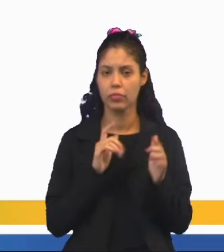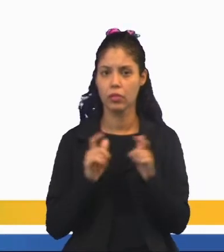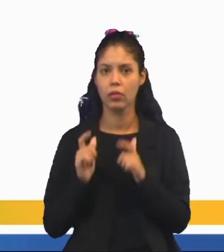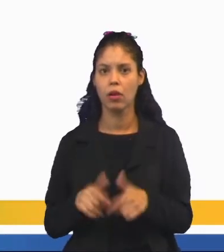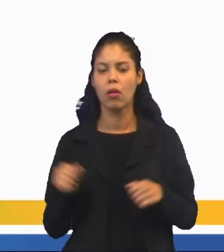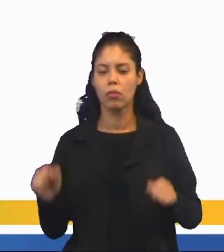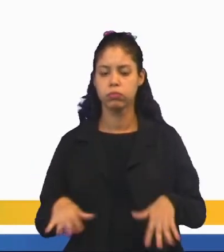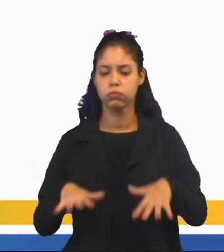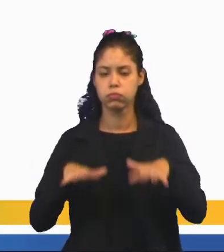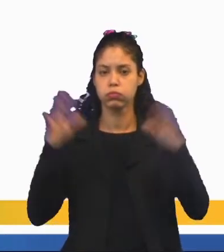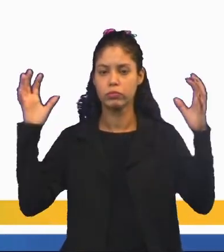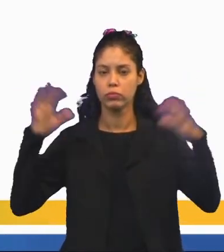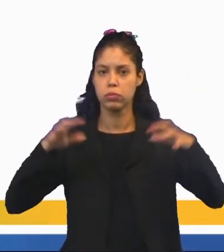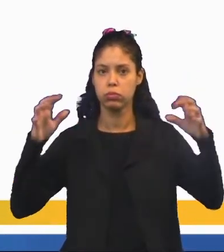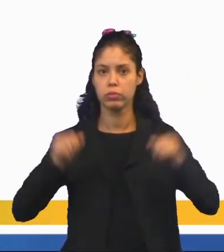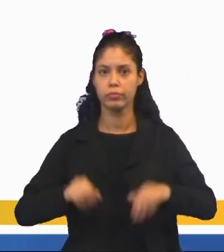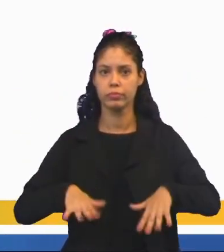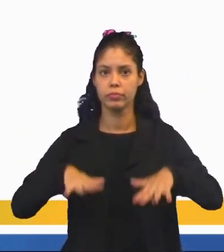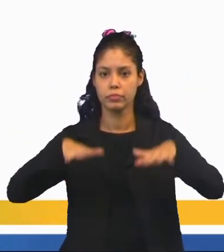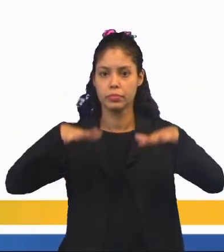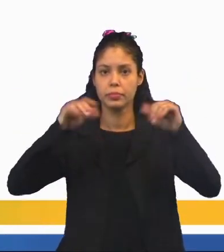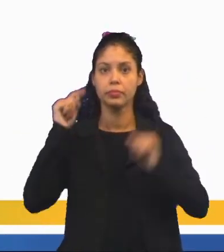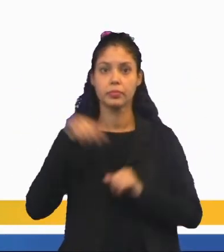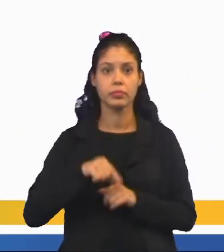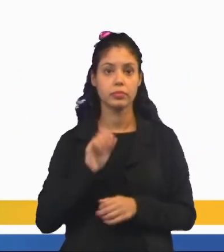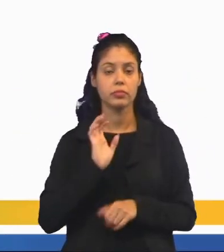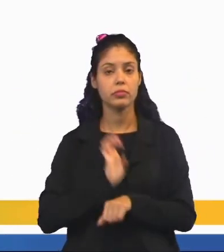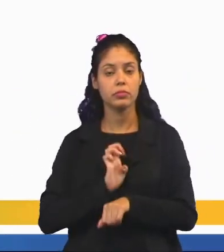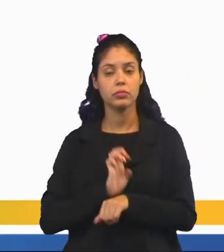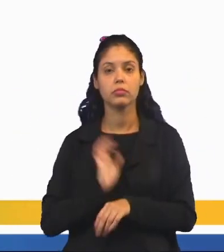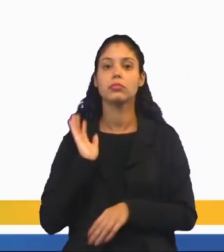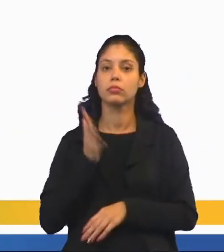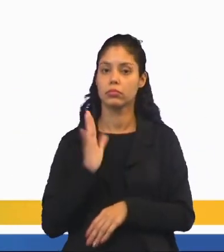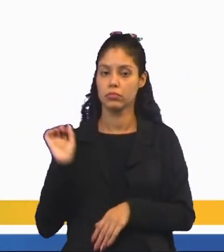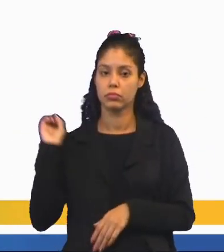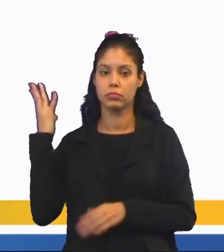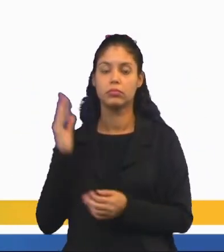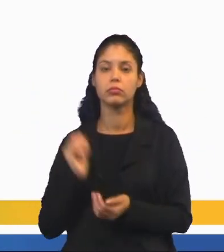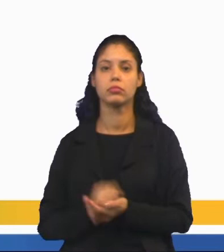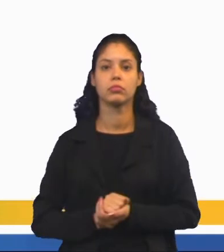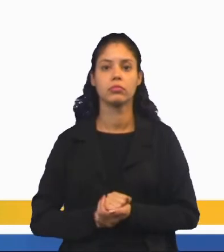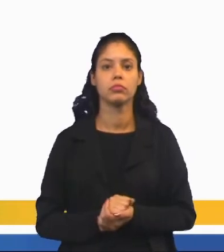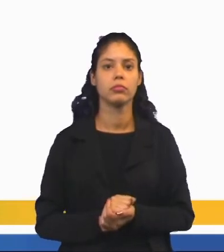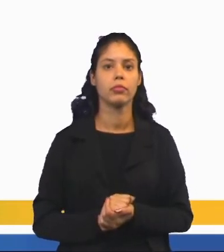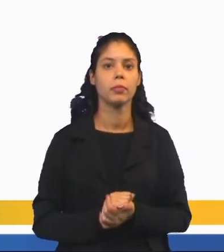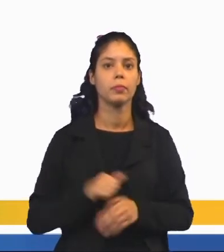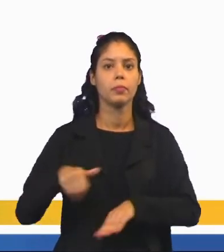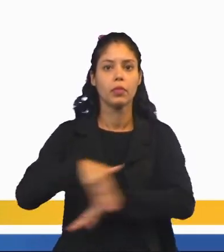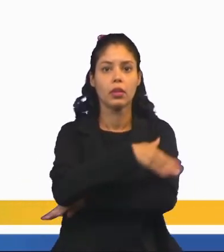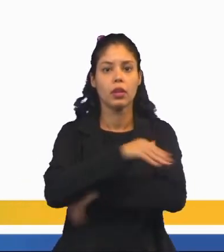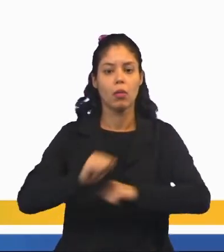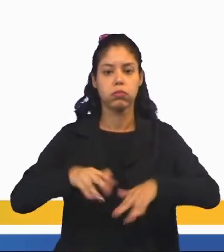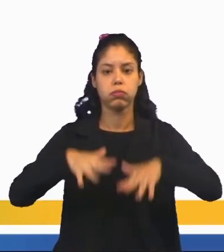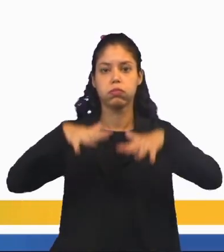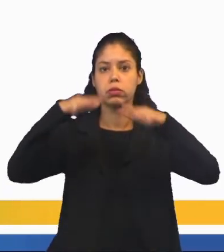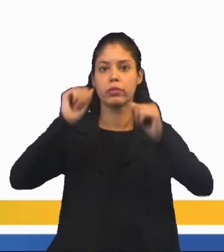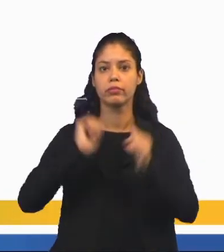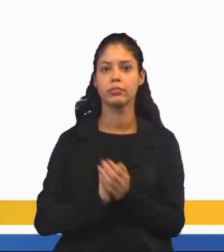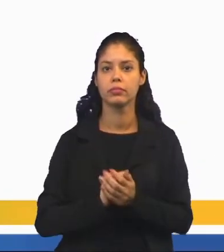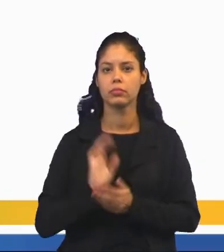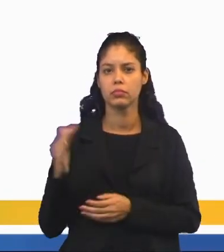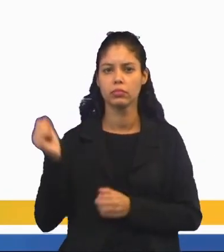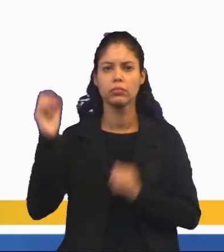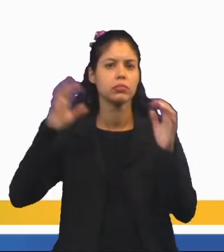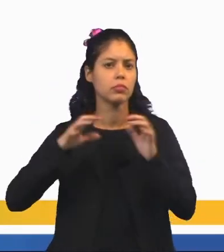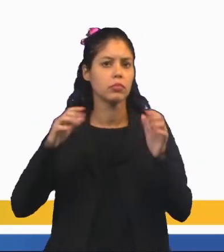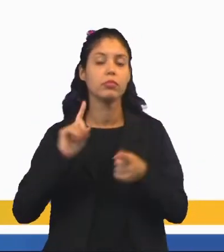lugares, quando chove, aqui no nosso estado já está acontecendo de ruas ficarem alagadas quando